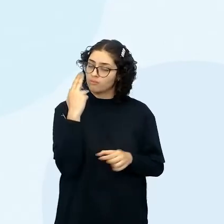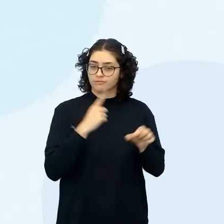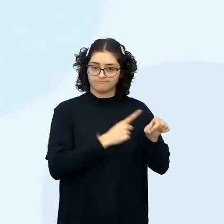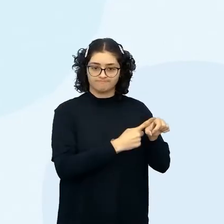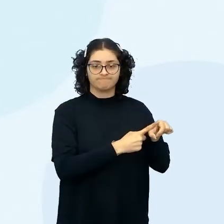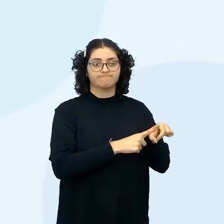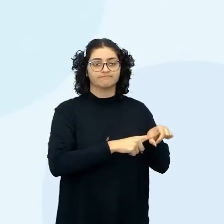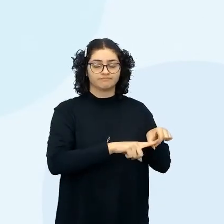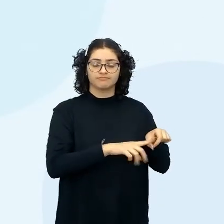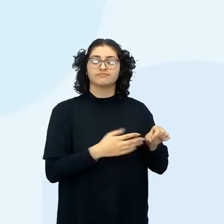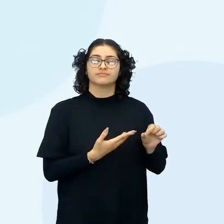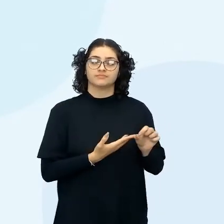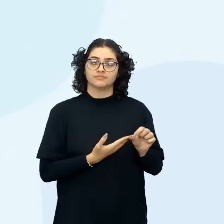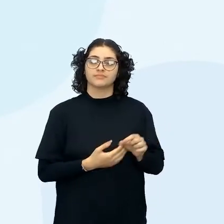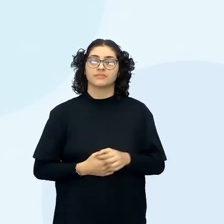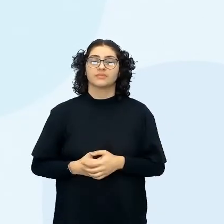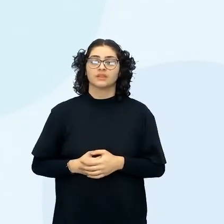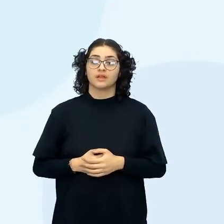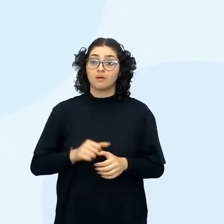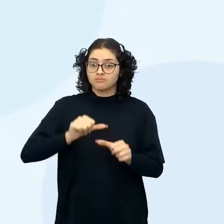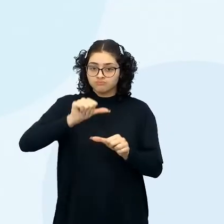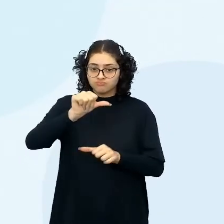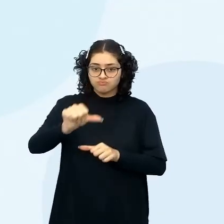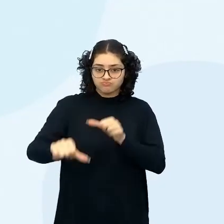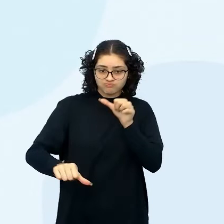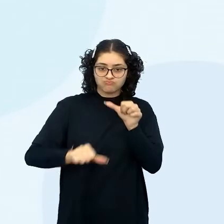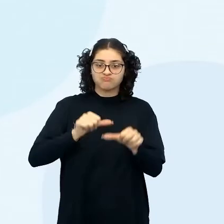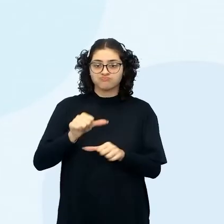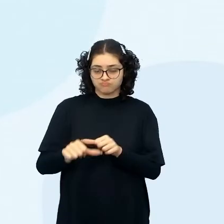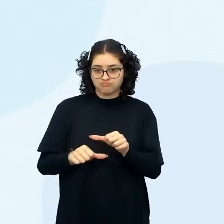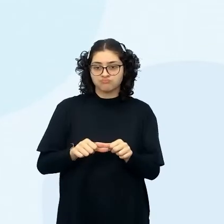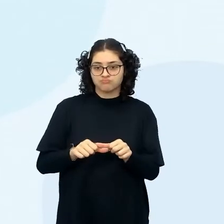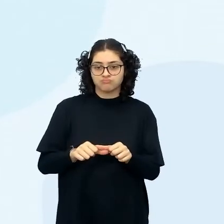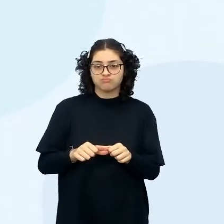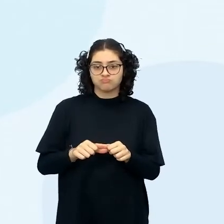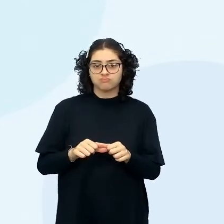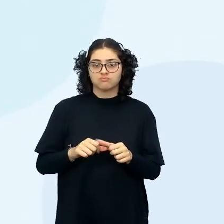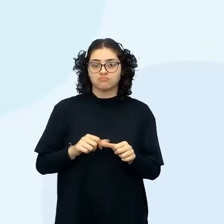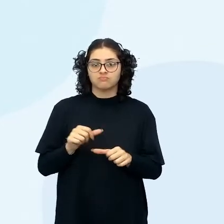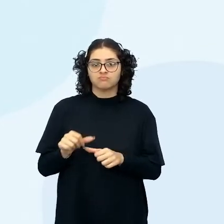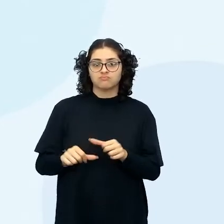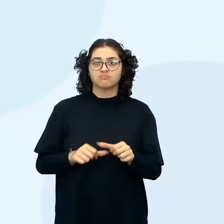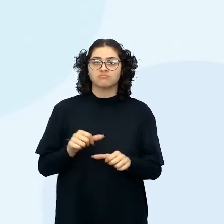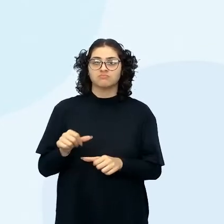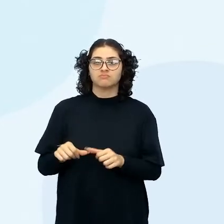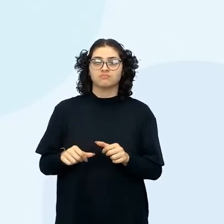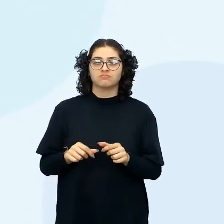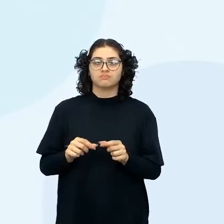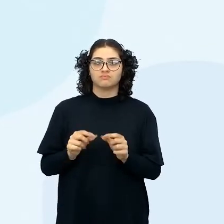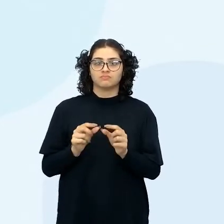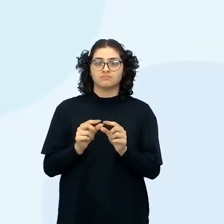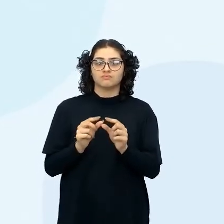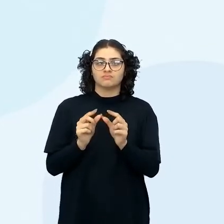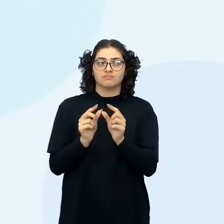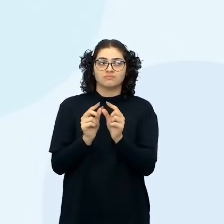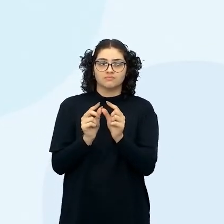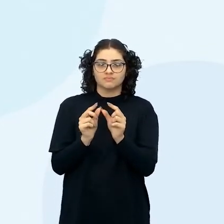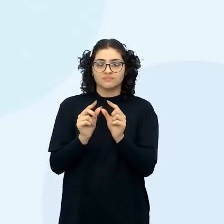normal, com essa alteração da hemoglobina, ela vai ficar, olha só, aqui, olha, ela vai